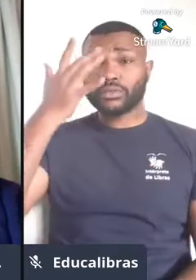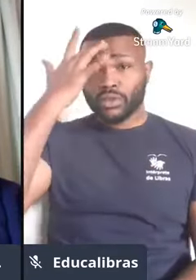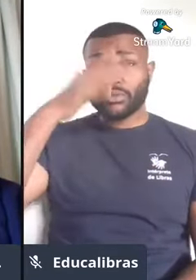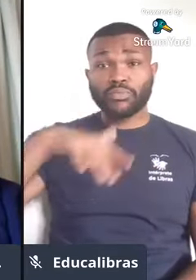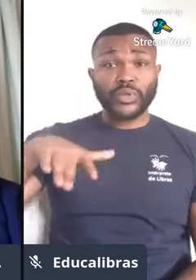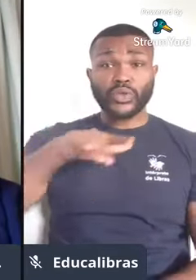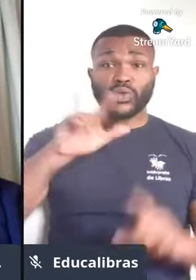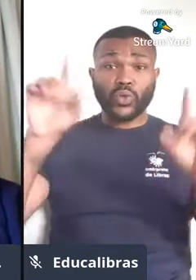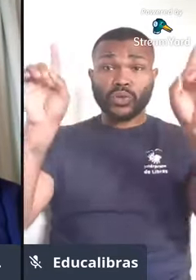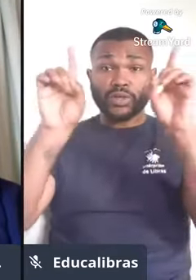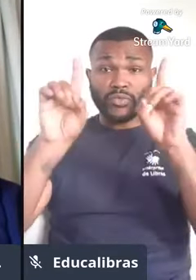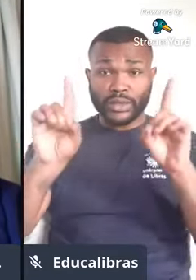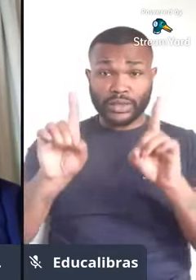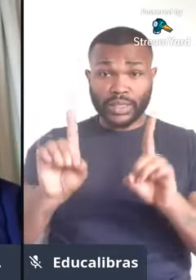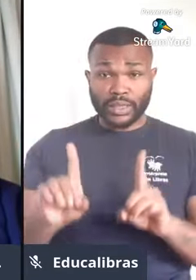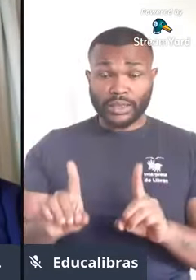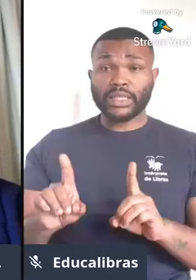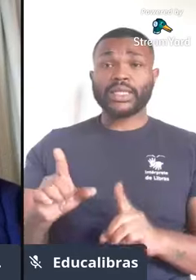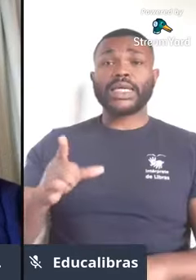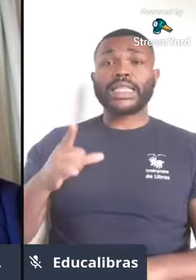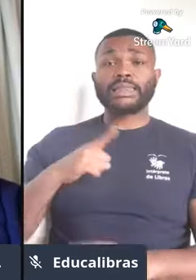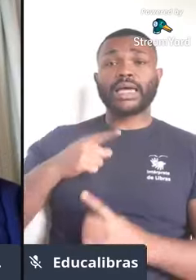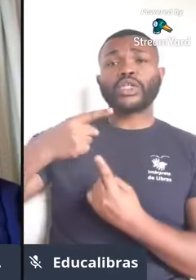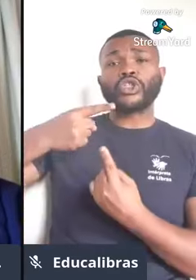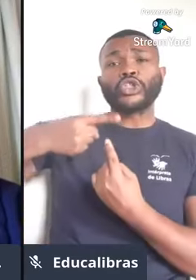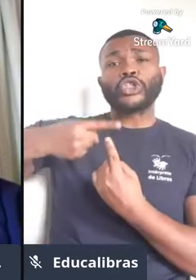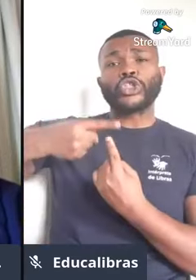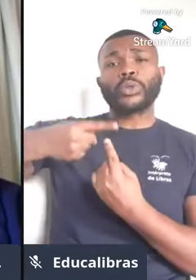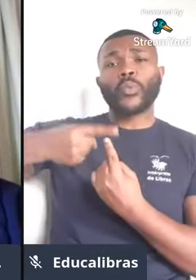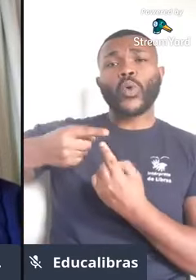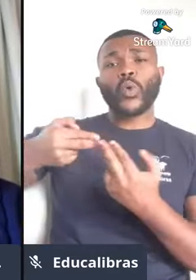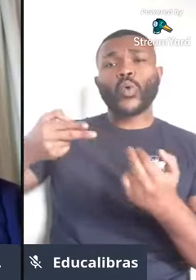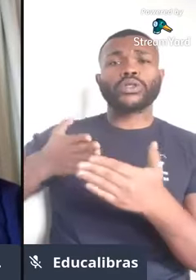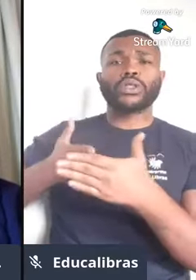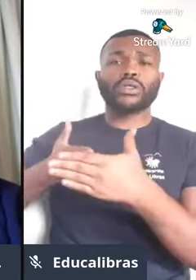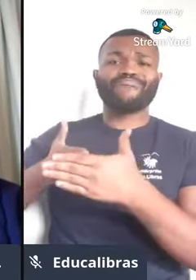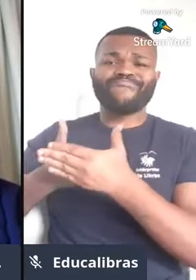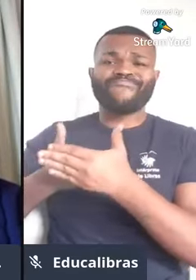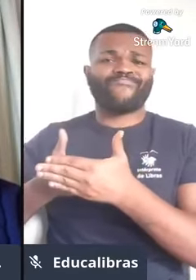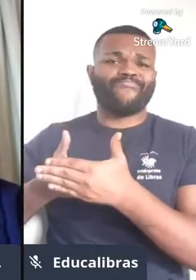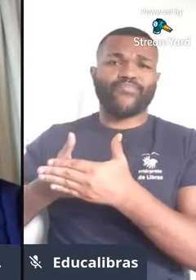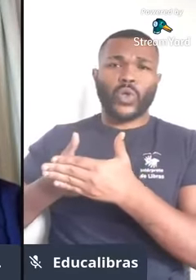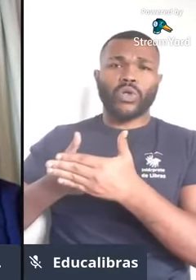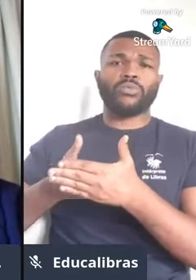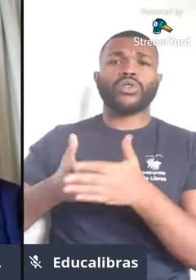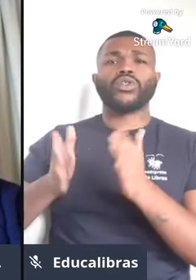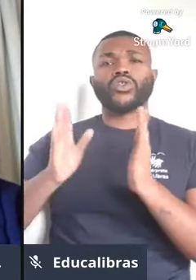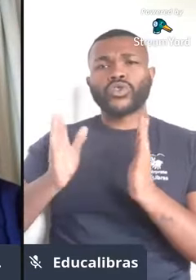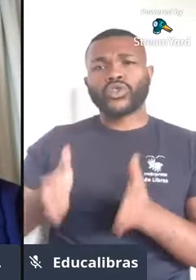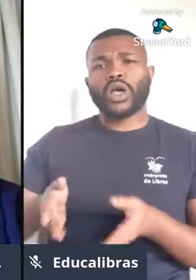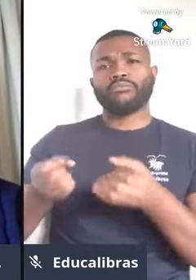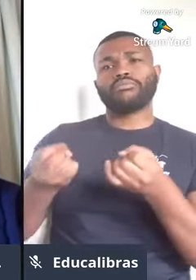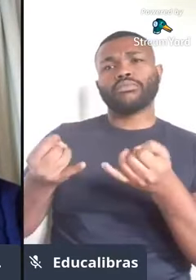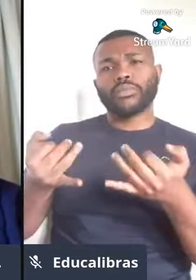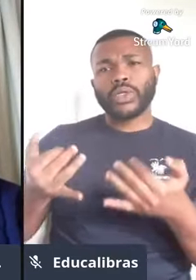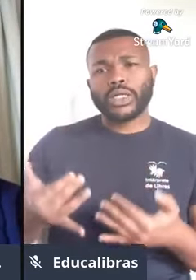que têm determinados tipos de impedimento. Nós até temos falado, temos escrito a respeito de